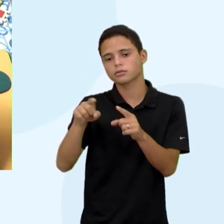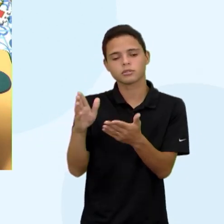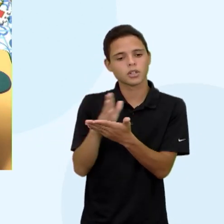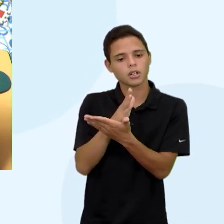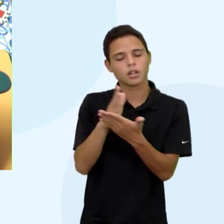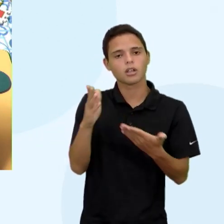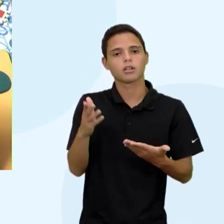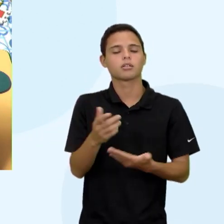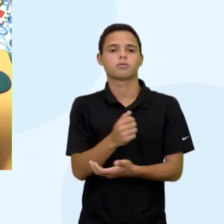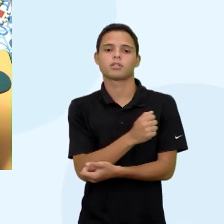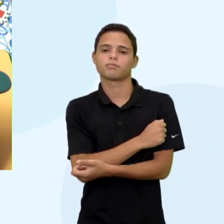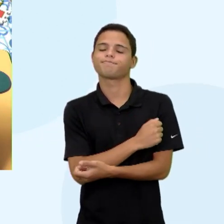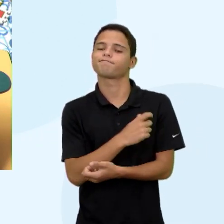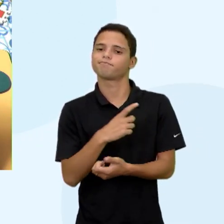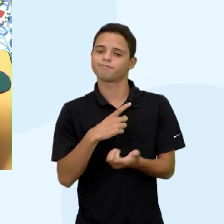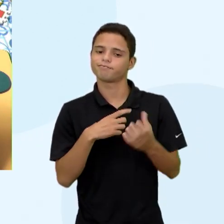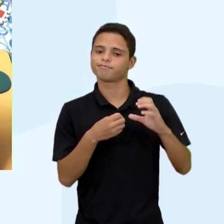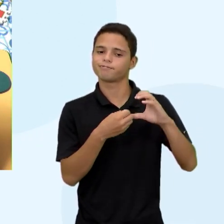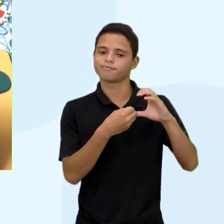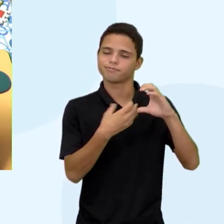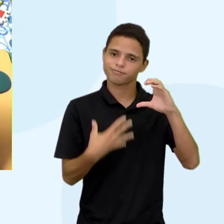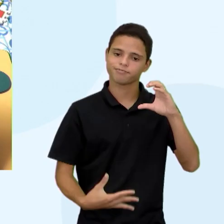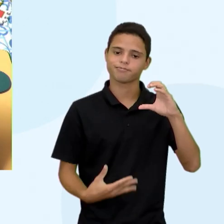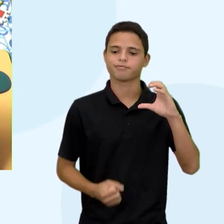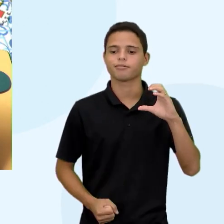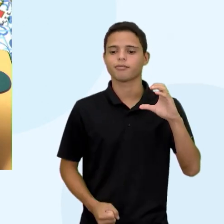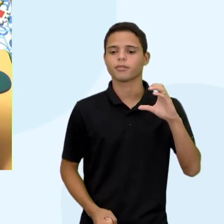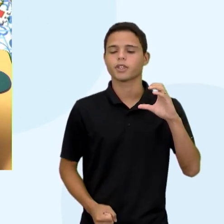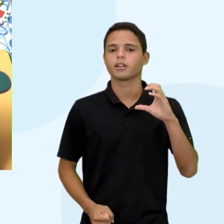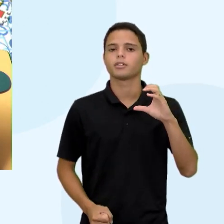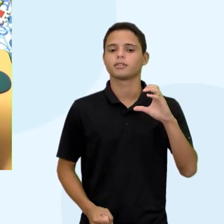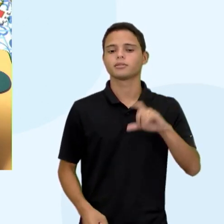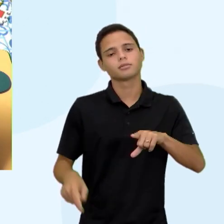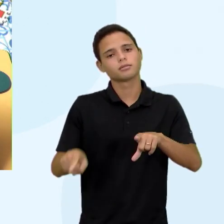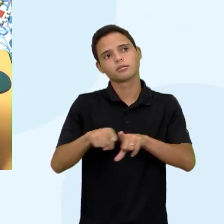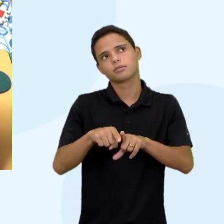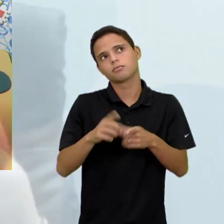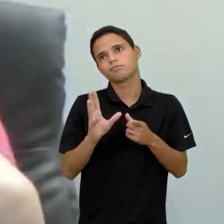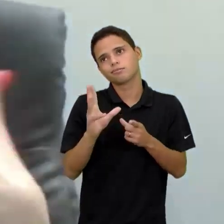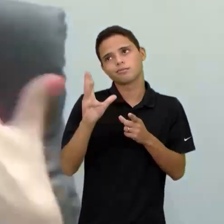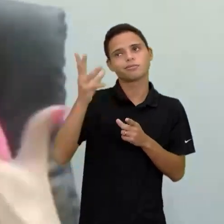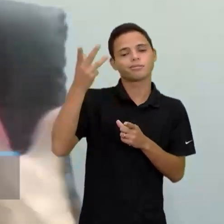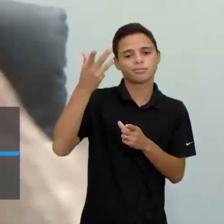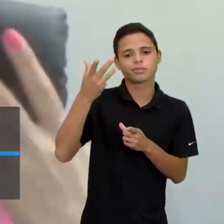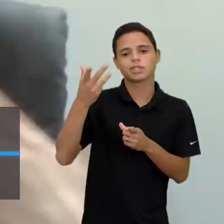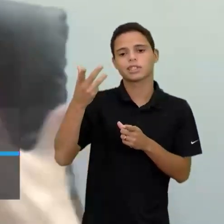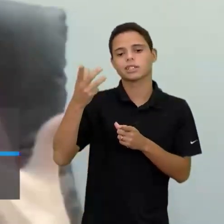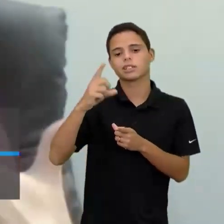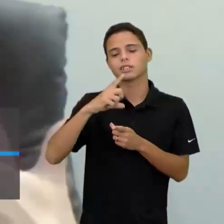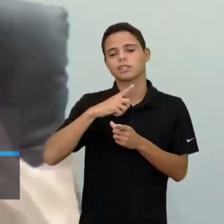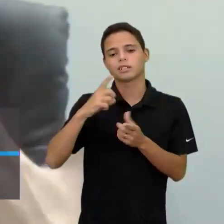nessas características têm uma celorreia excessiva, então, para não acontecer de manchar o material e eles se